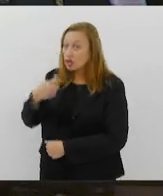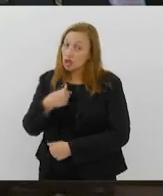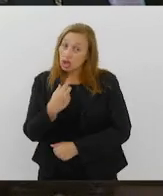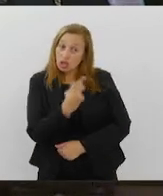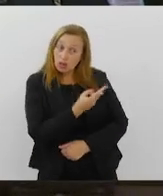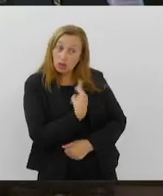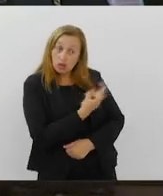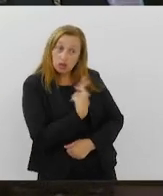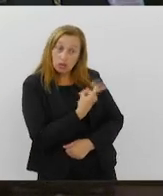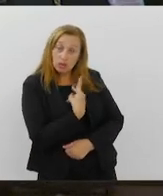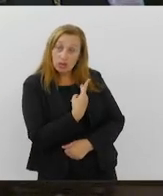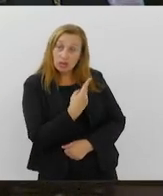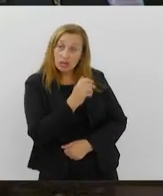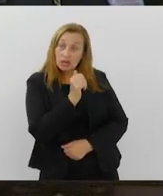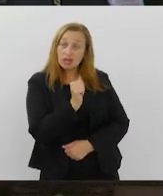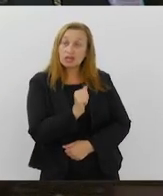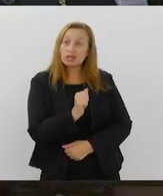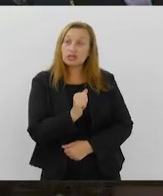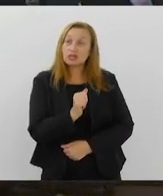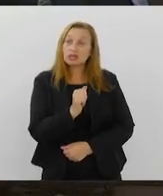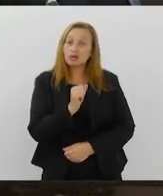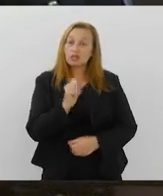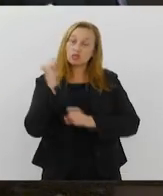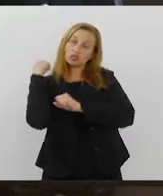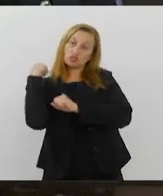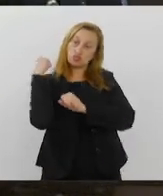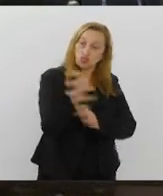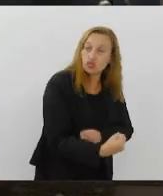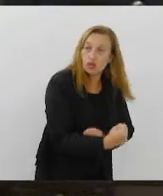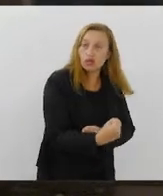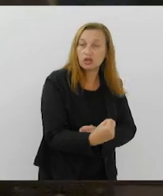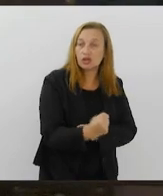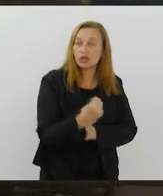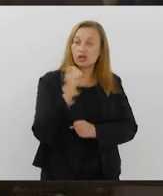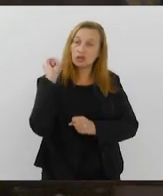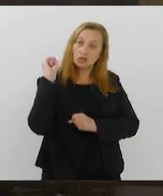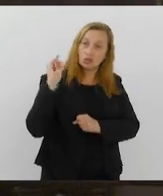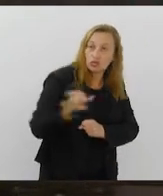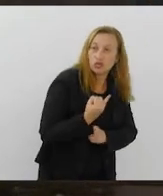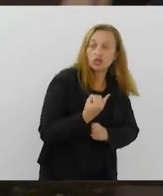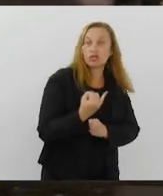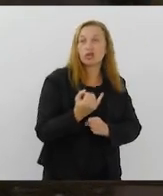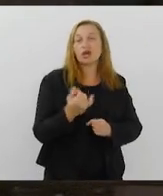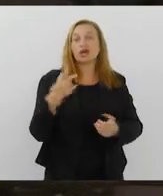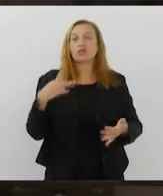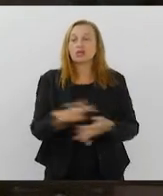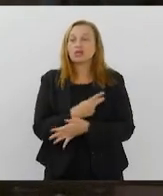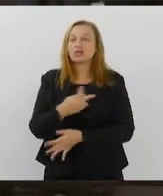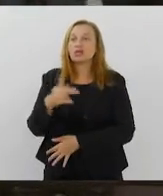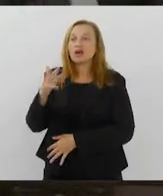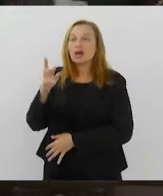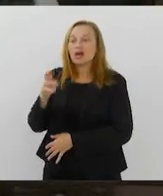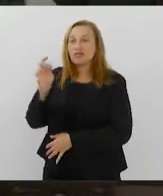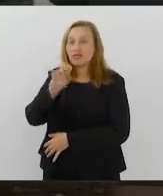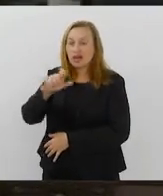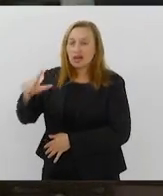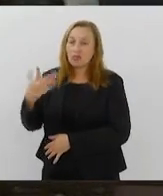de jiu-jitsu e colaborou muito para que isso acontecesse. O Rafael, meu querido irmão, o mestre Rafael,